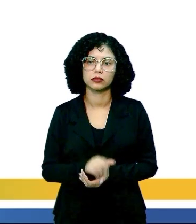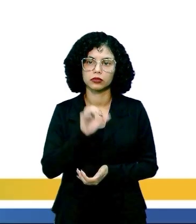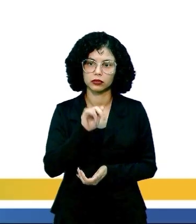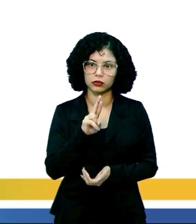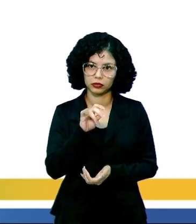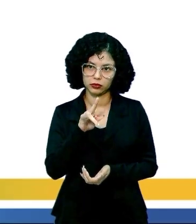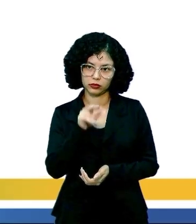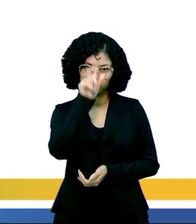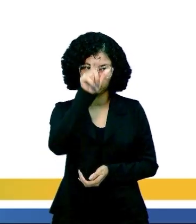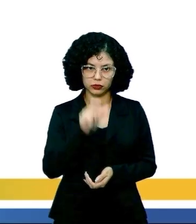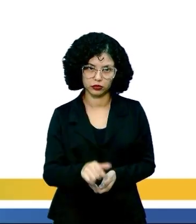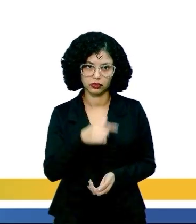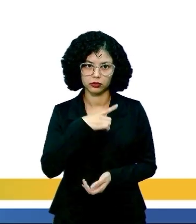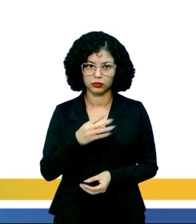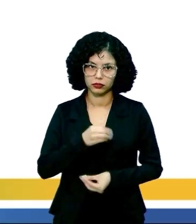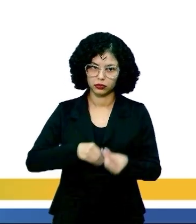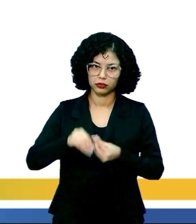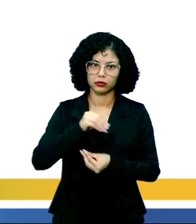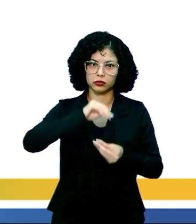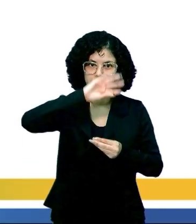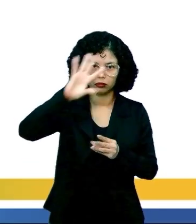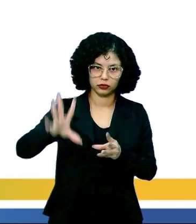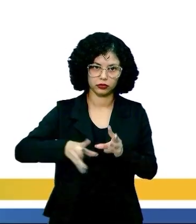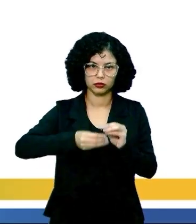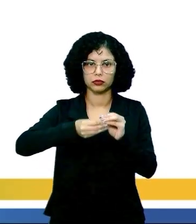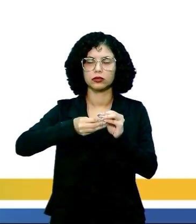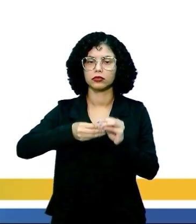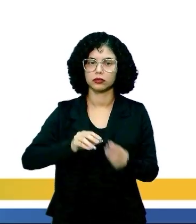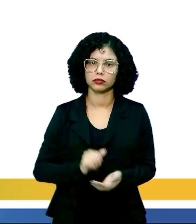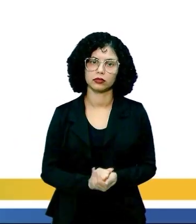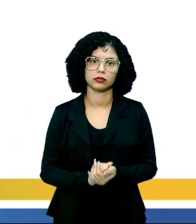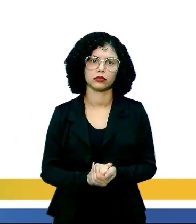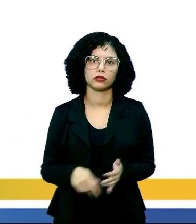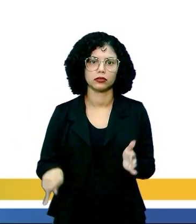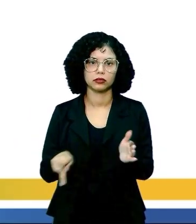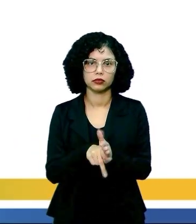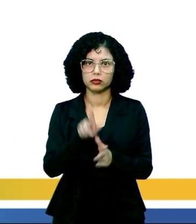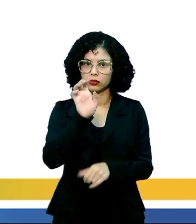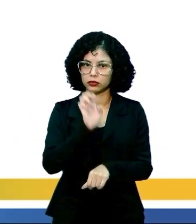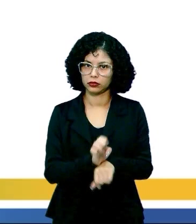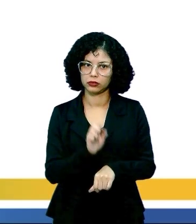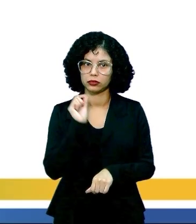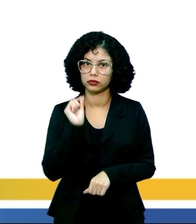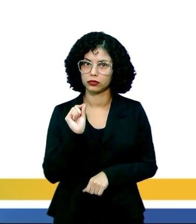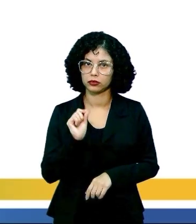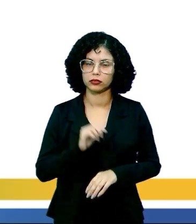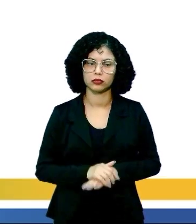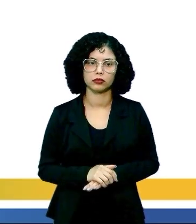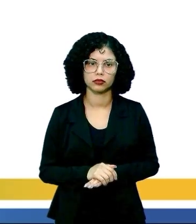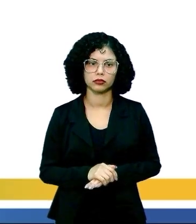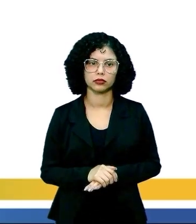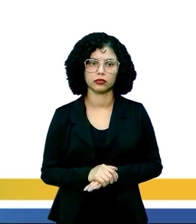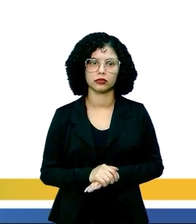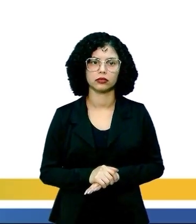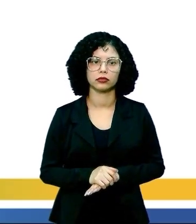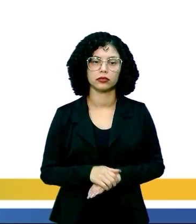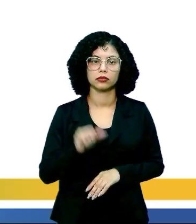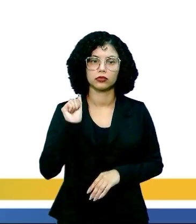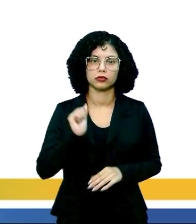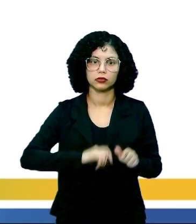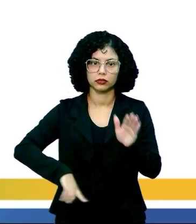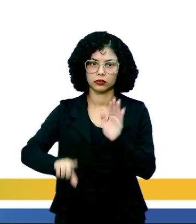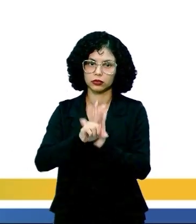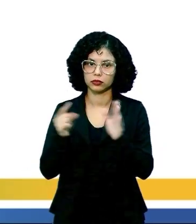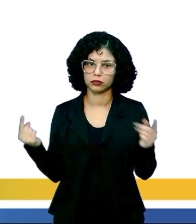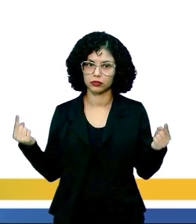de subrepresentação tem envolvido a implementação pelo Estado de, letra A, leis